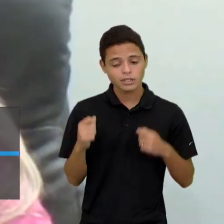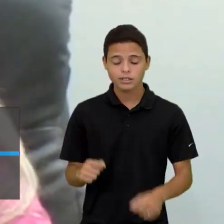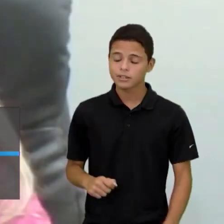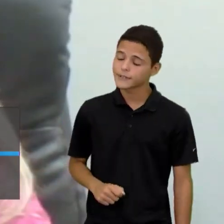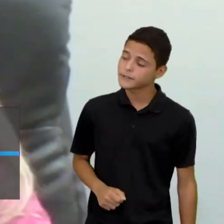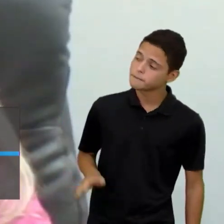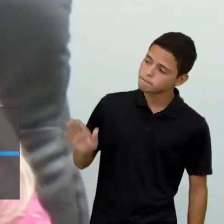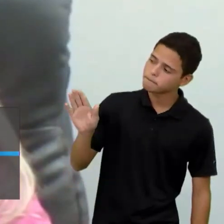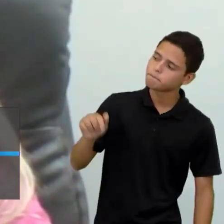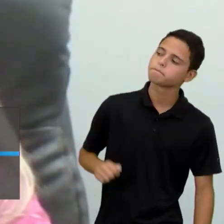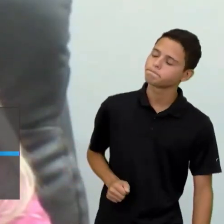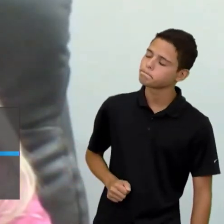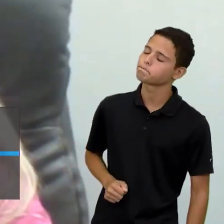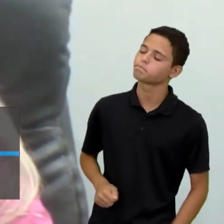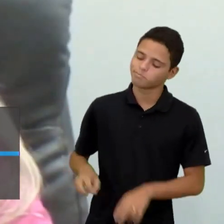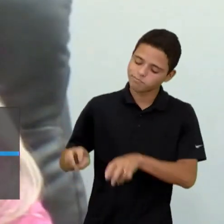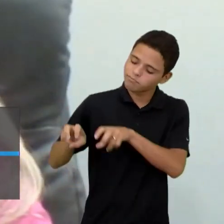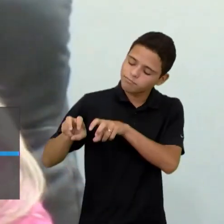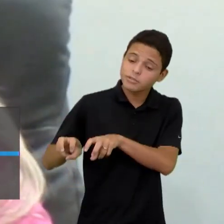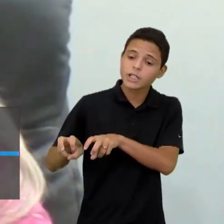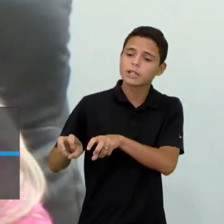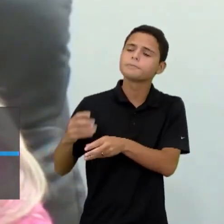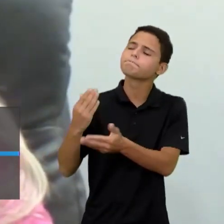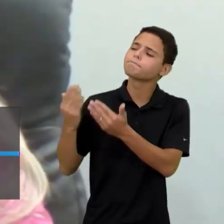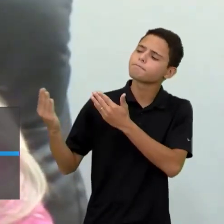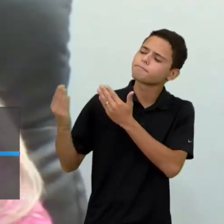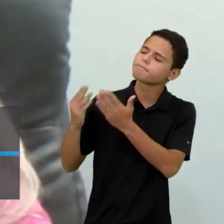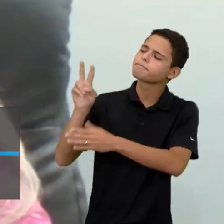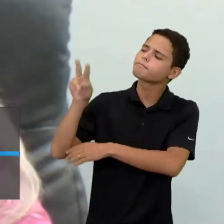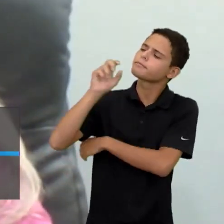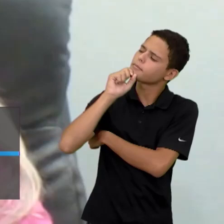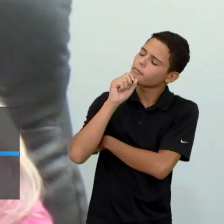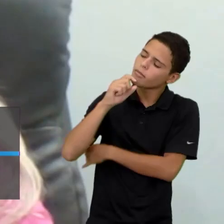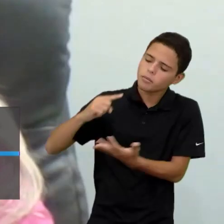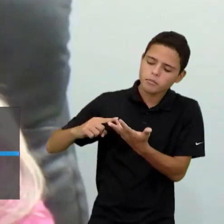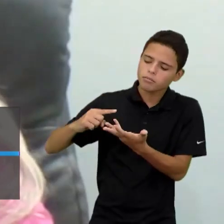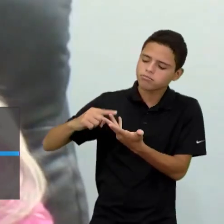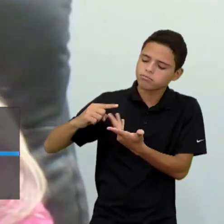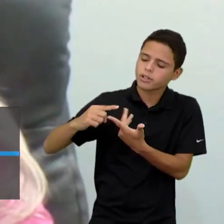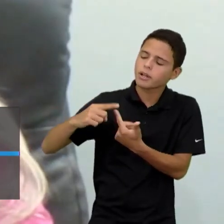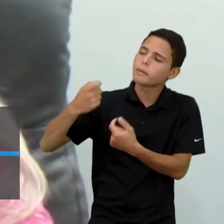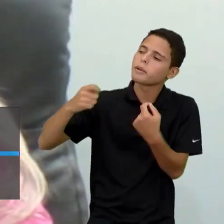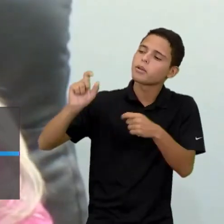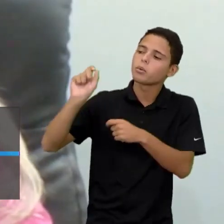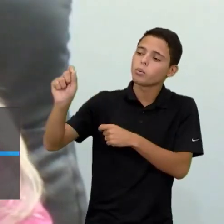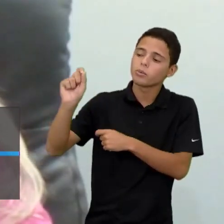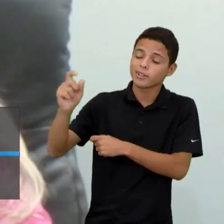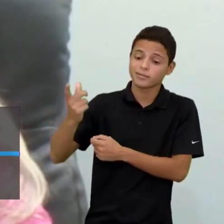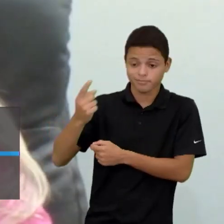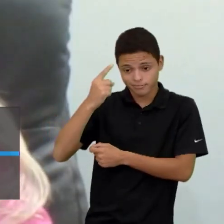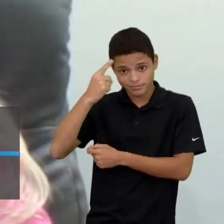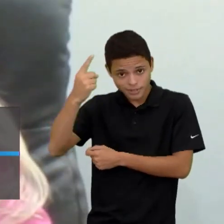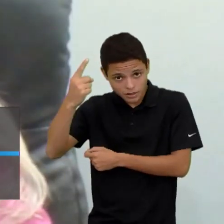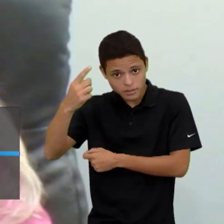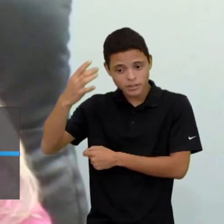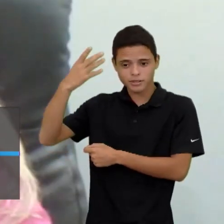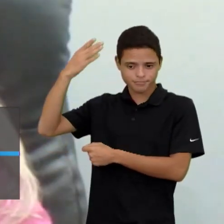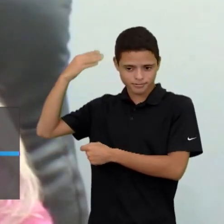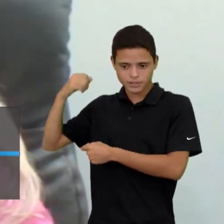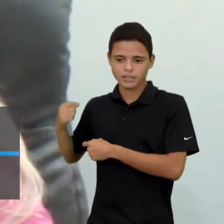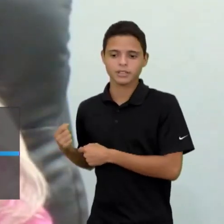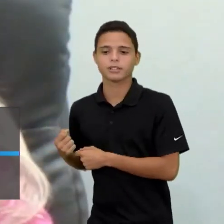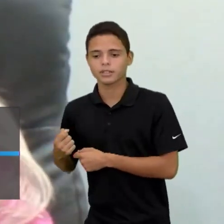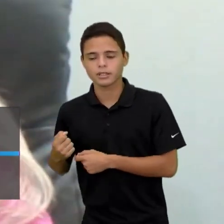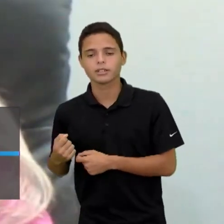dele e olhar para ele e ver o que ele precisa. Eu falei desde o começo, o que ele não